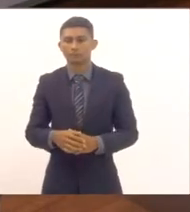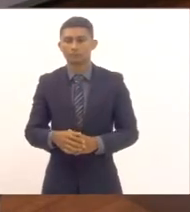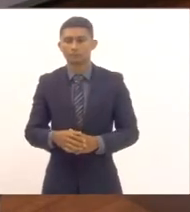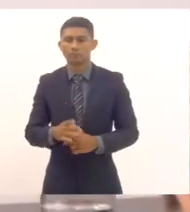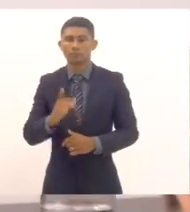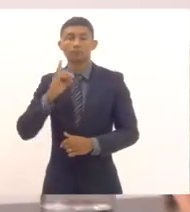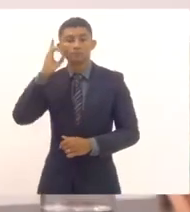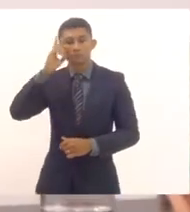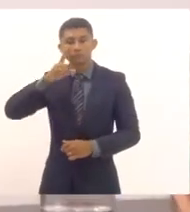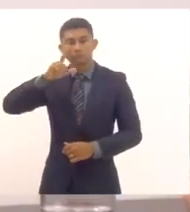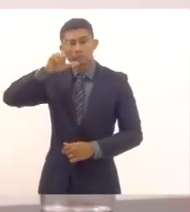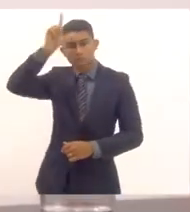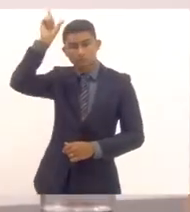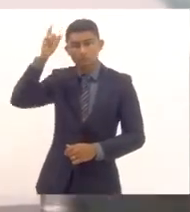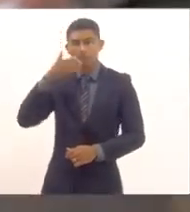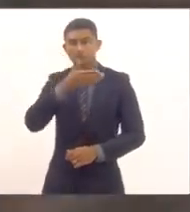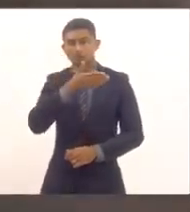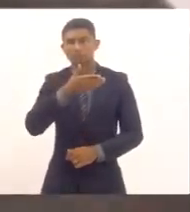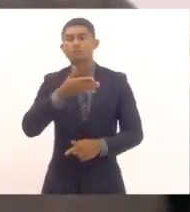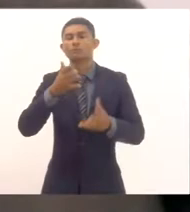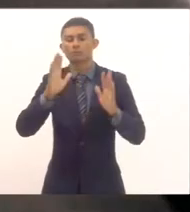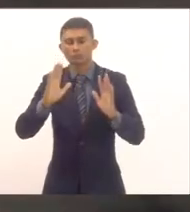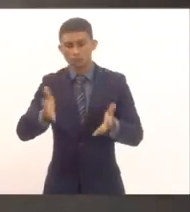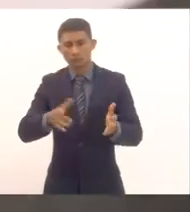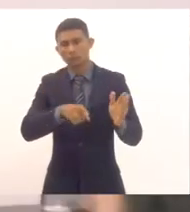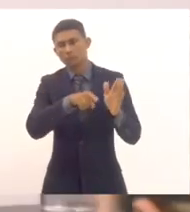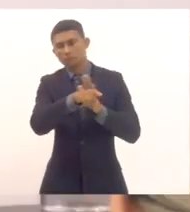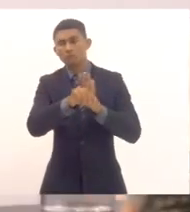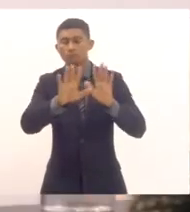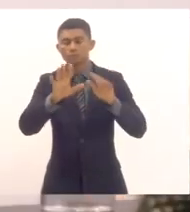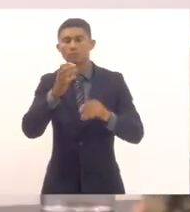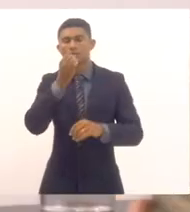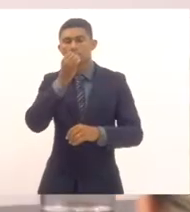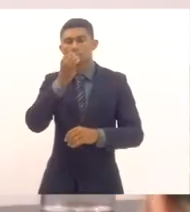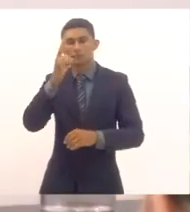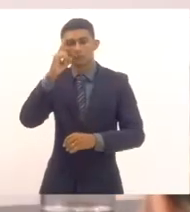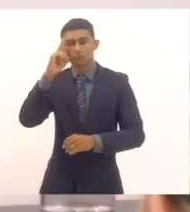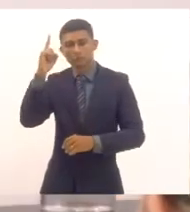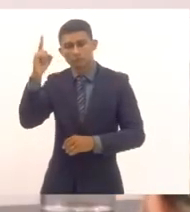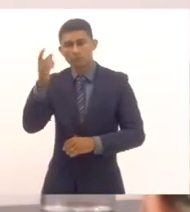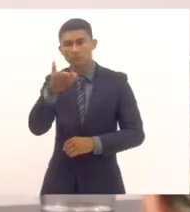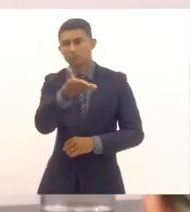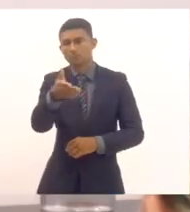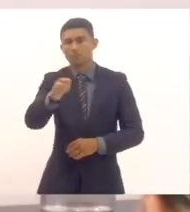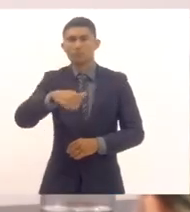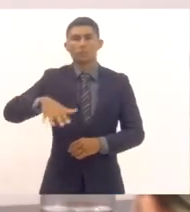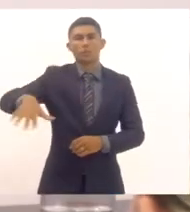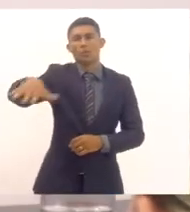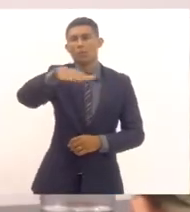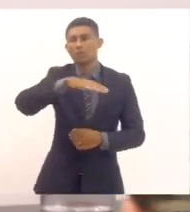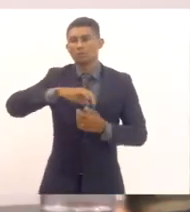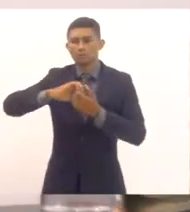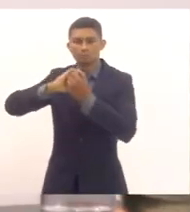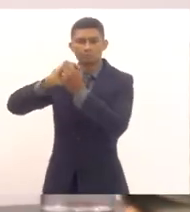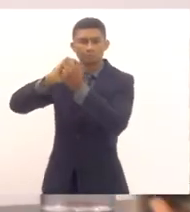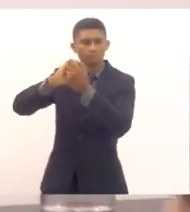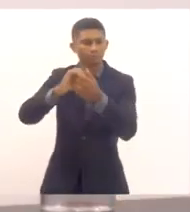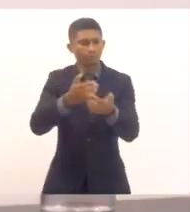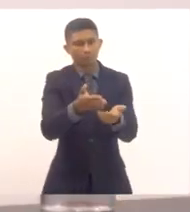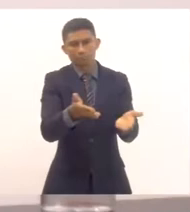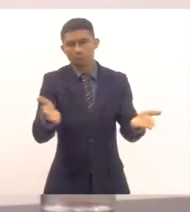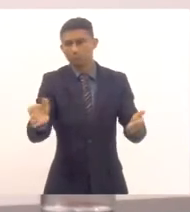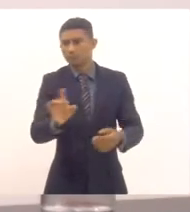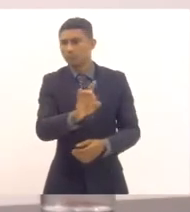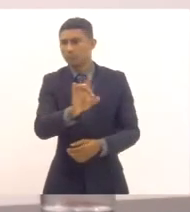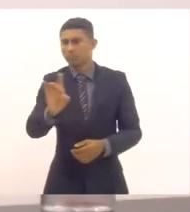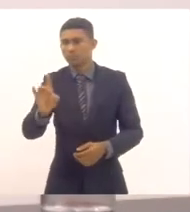o Deputado Luiz Paulo já fez a encaminhamento bom bom dia a todas e todos eu queria cumprimentar individualmente todas as